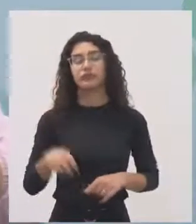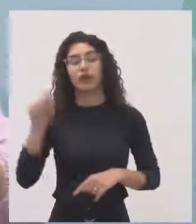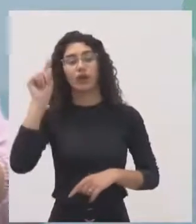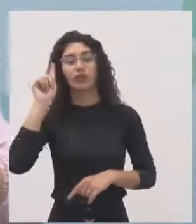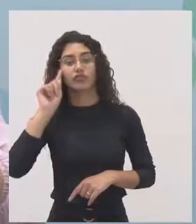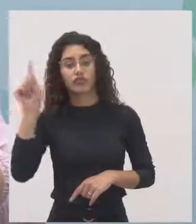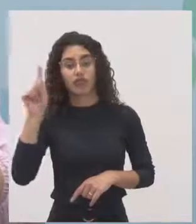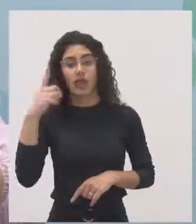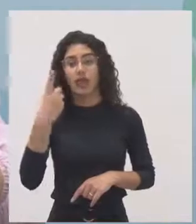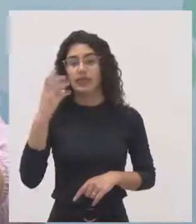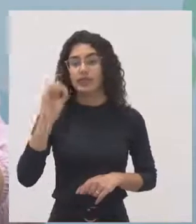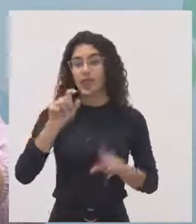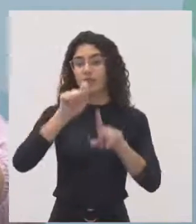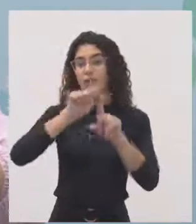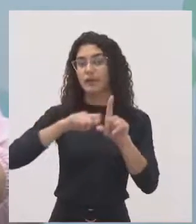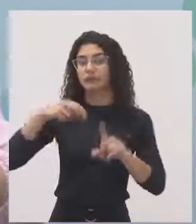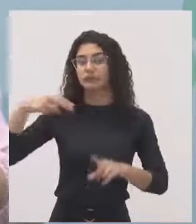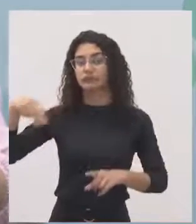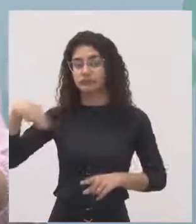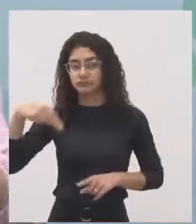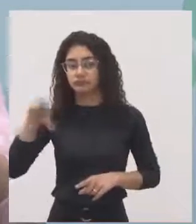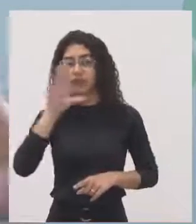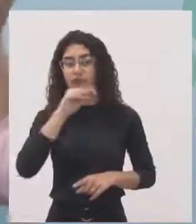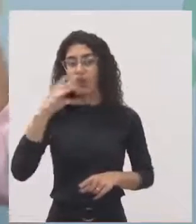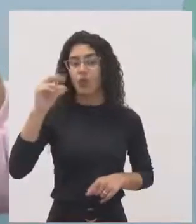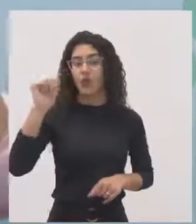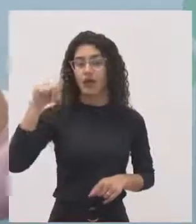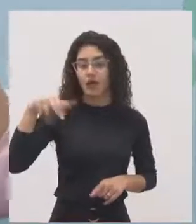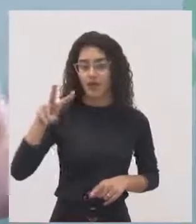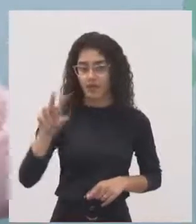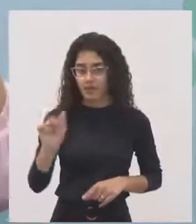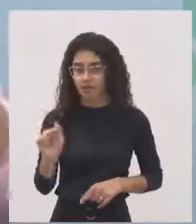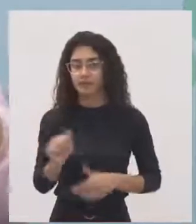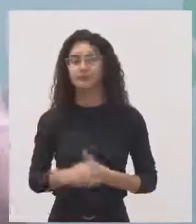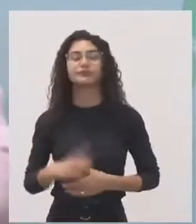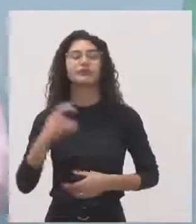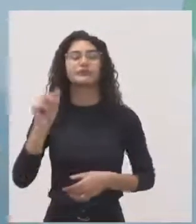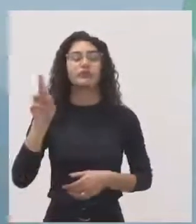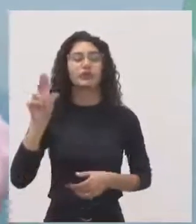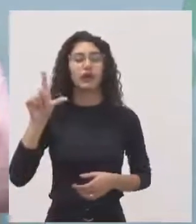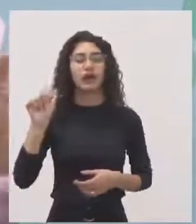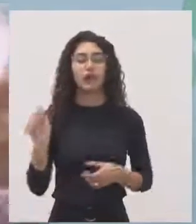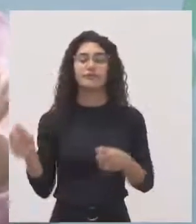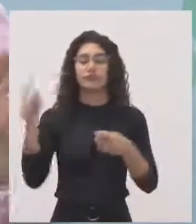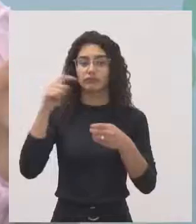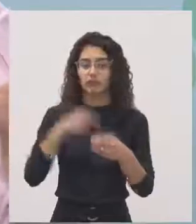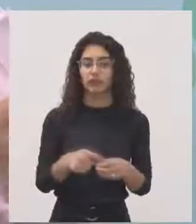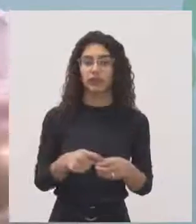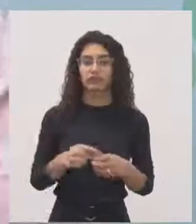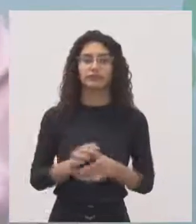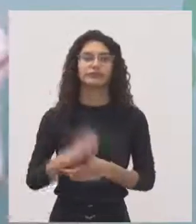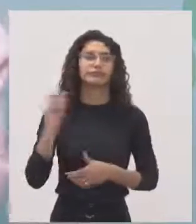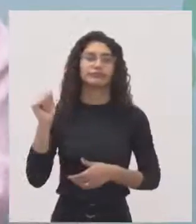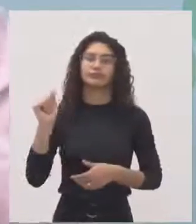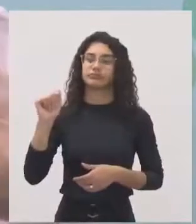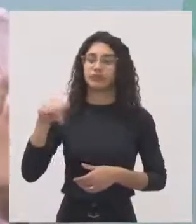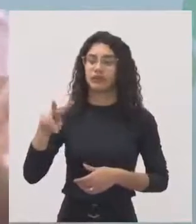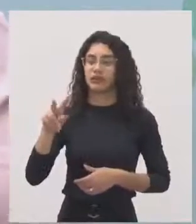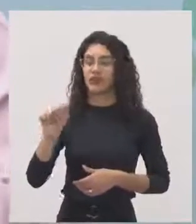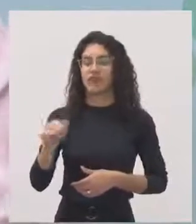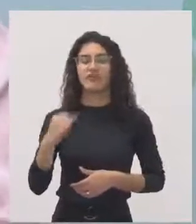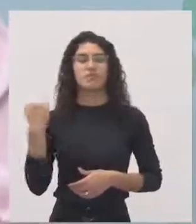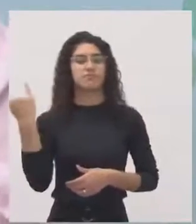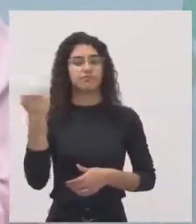de novembro, nós vamos falar com o Canva. A Carla vai voltar aqui e falar com o Canva. O Canva é o campeão